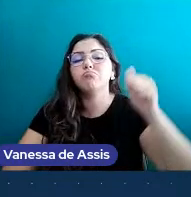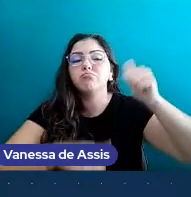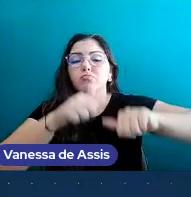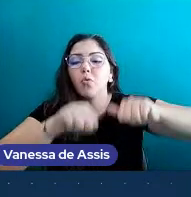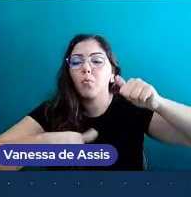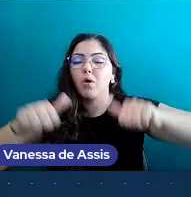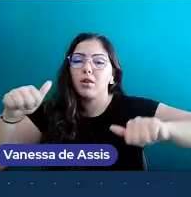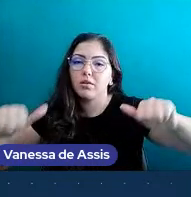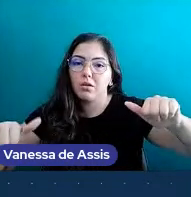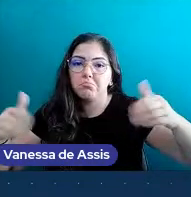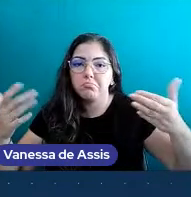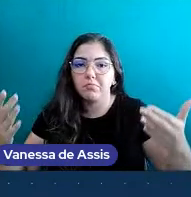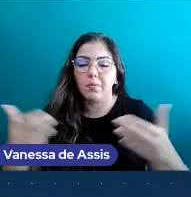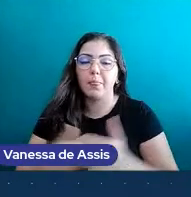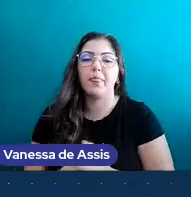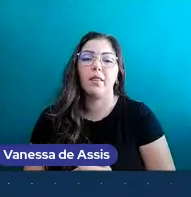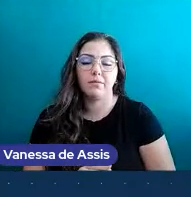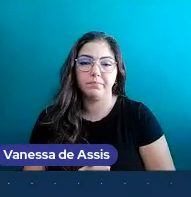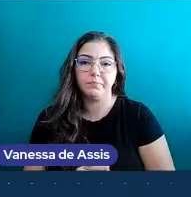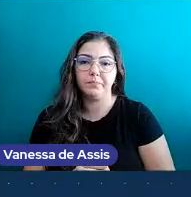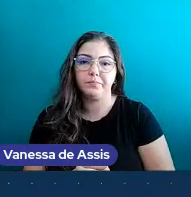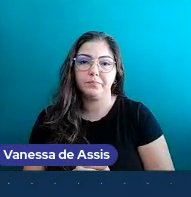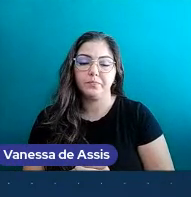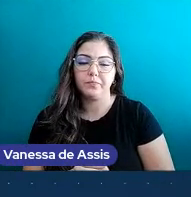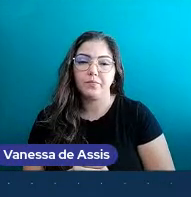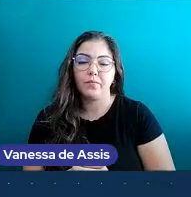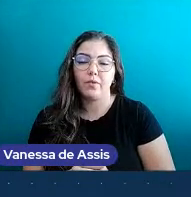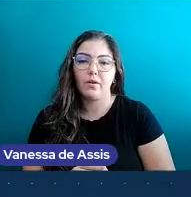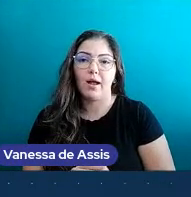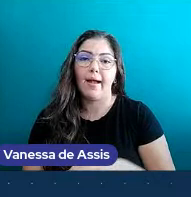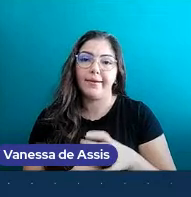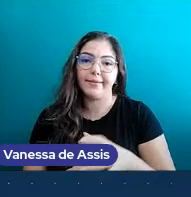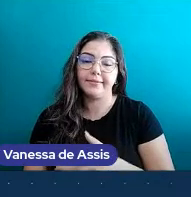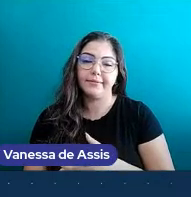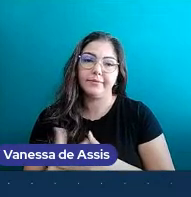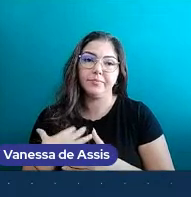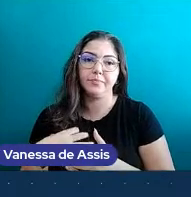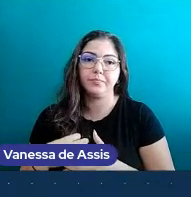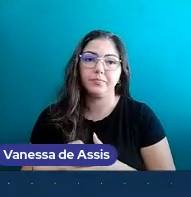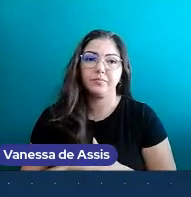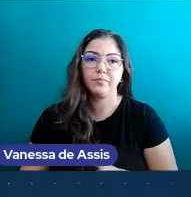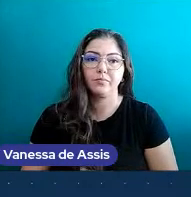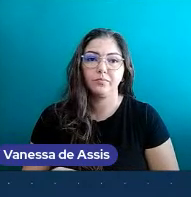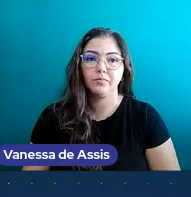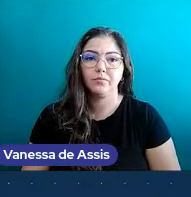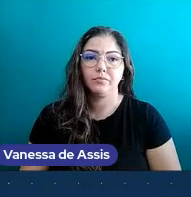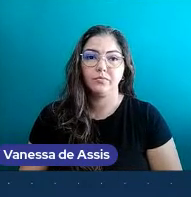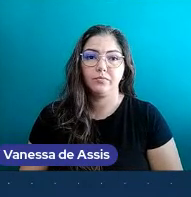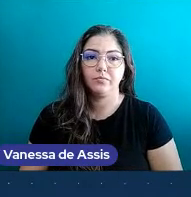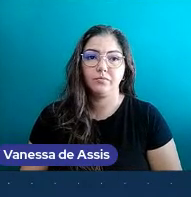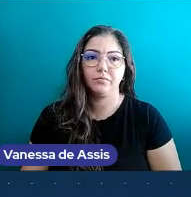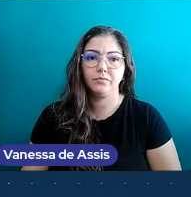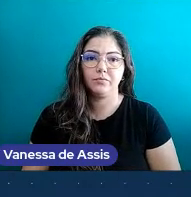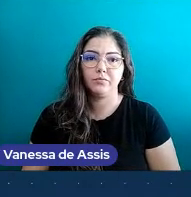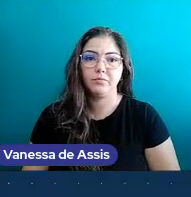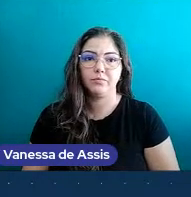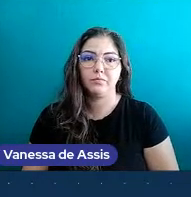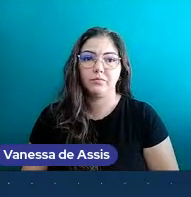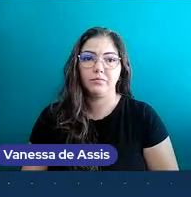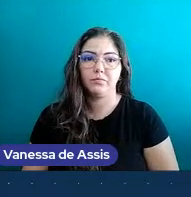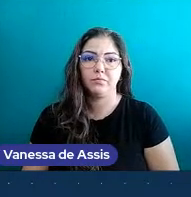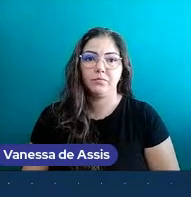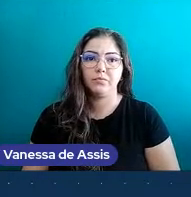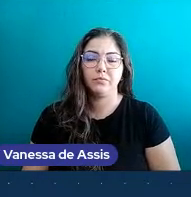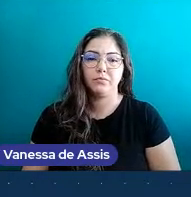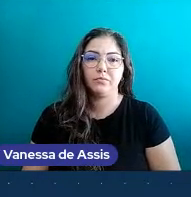É interessante, e aí a gente vai para uma questão que eu acho que é urgente da gente discutir cada vez mais, e aqui no canal isso é